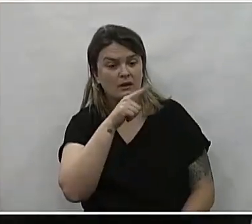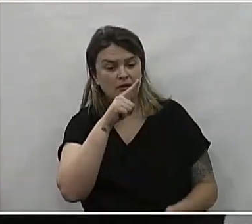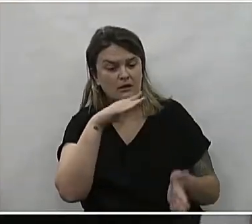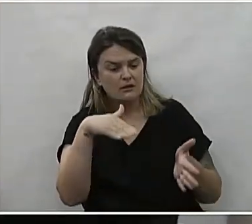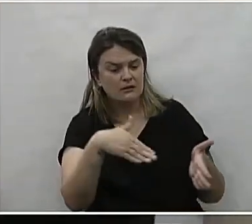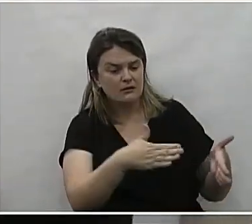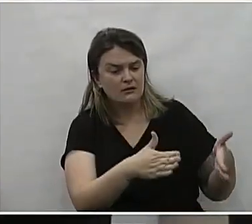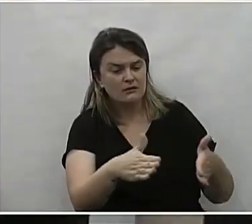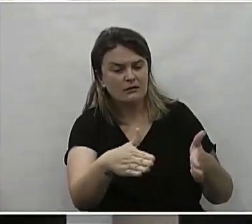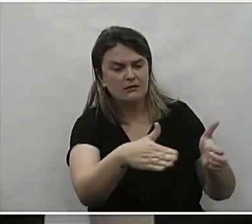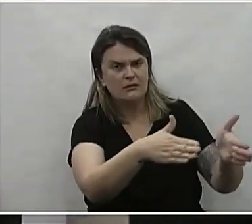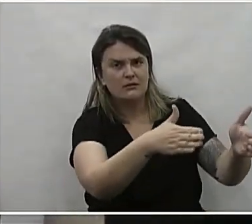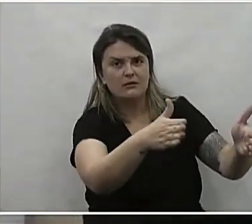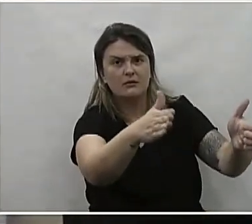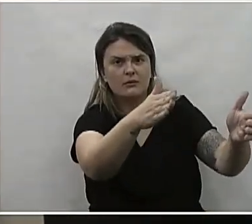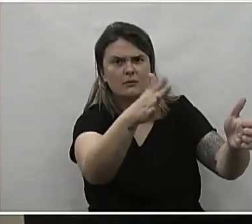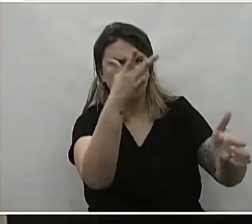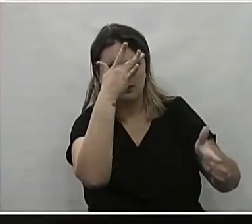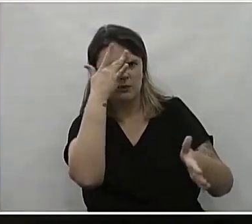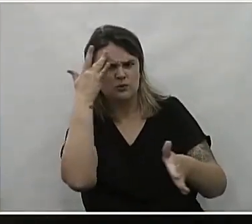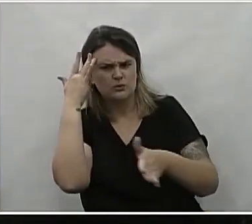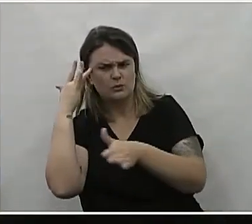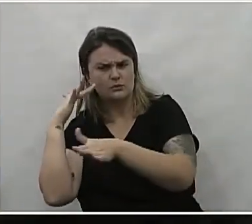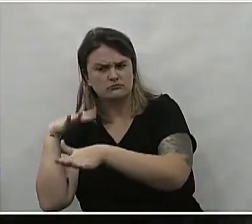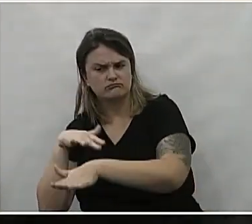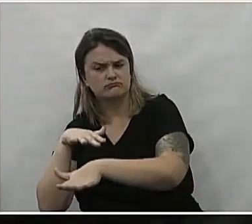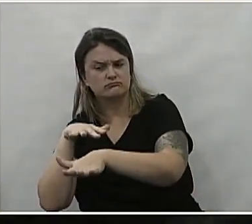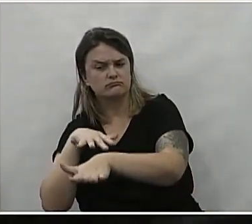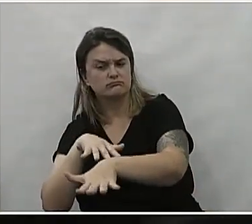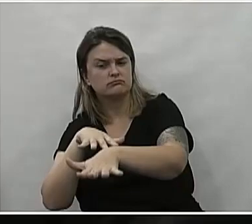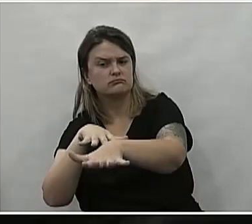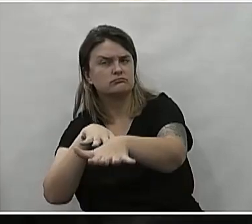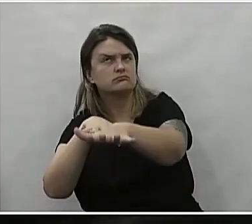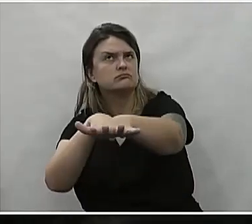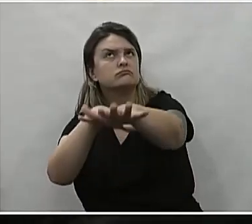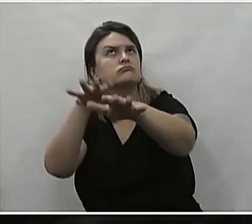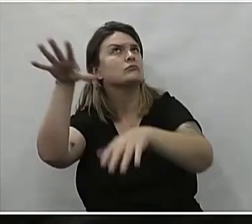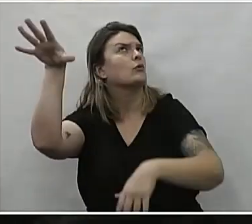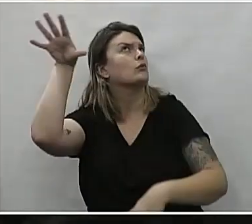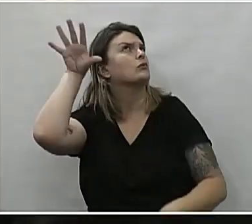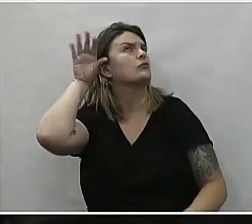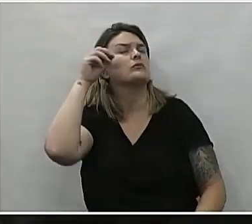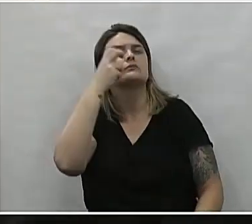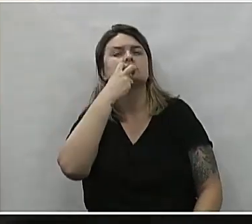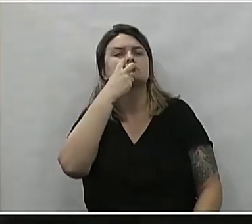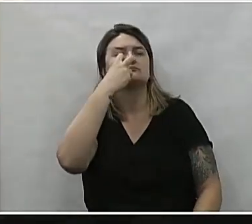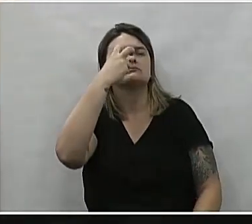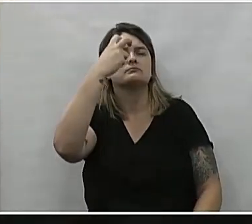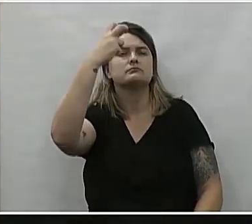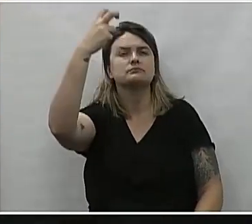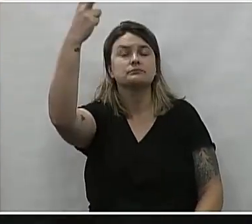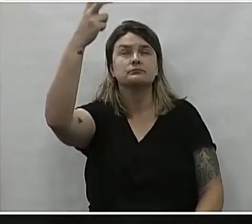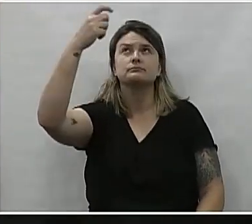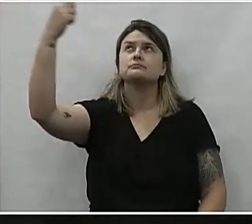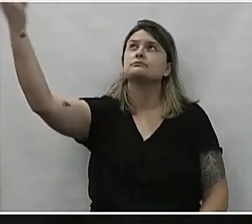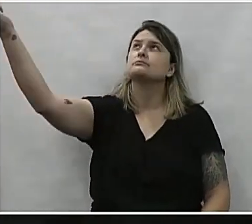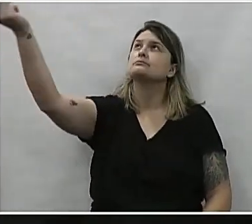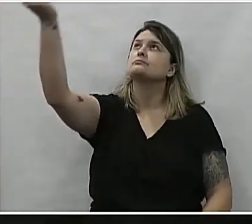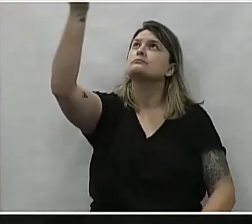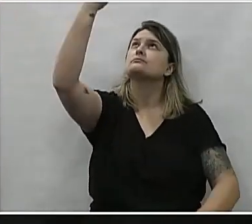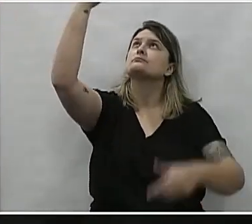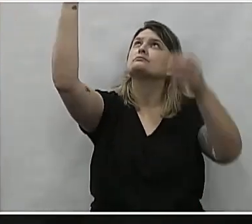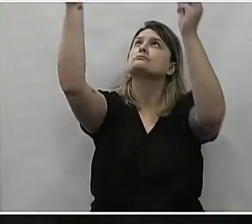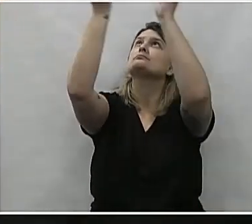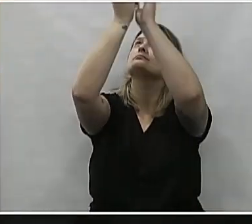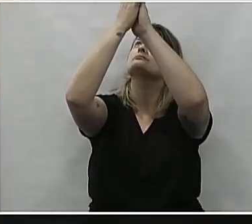O Vino e Piranca, as margens plácidas, um povo heróico, um prato returbante, e